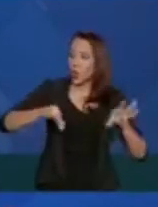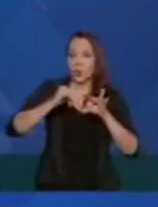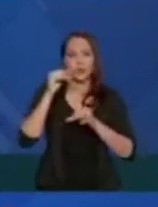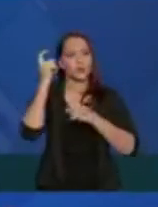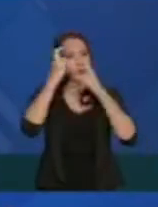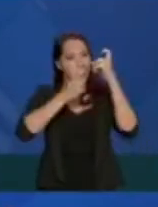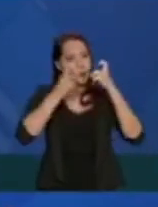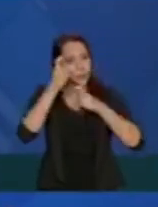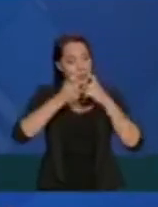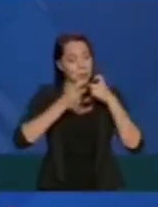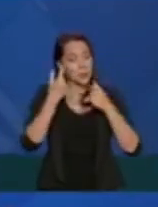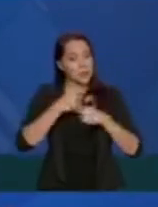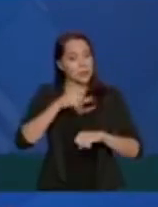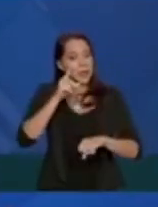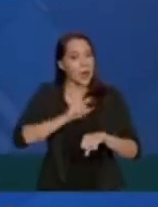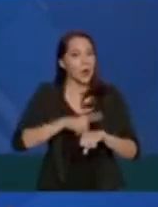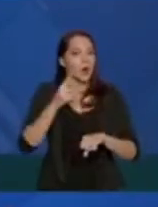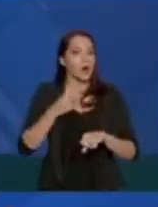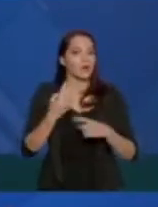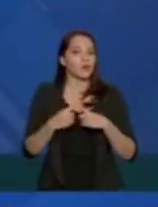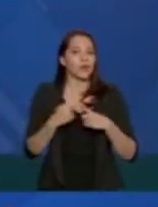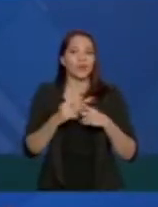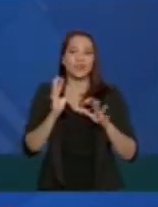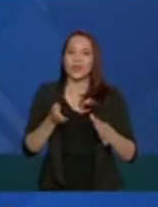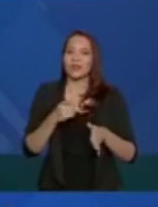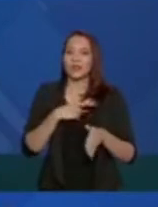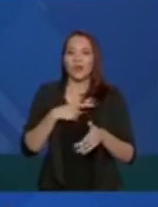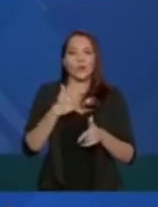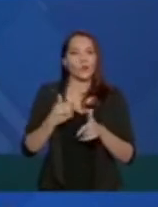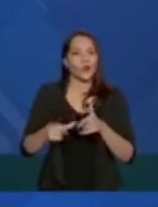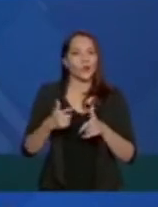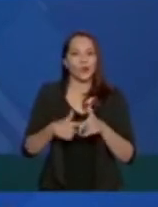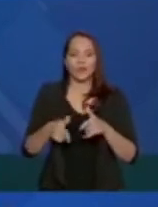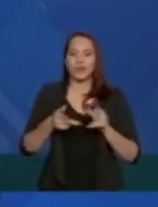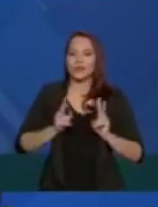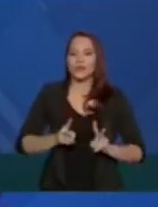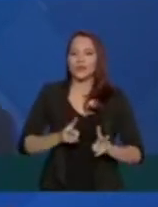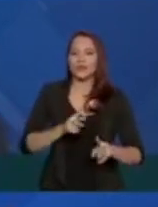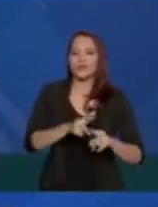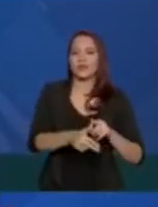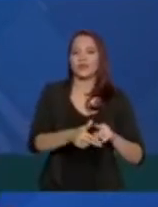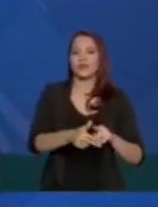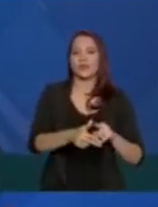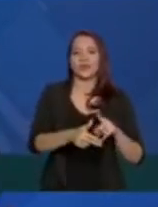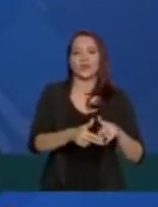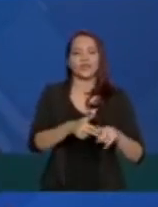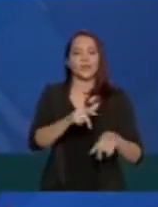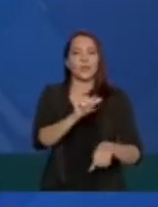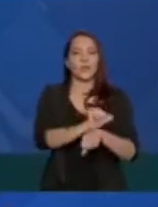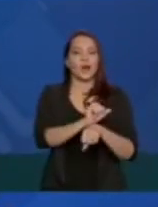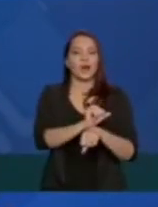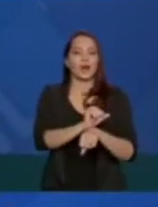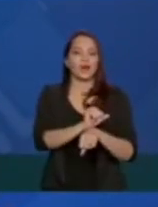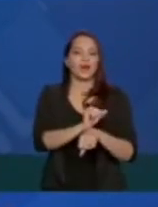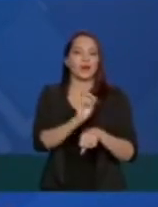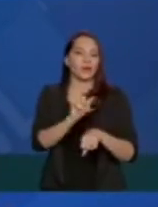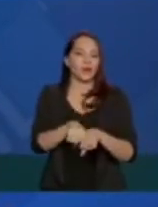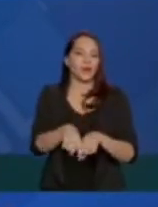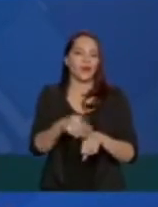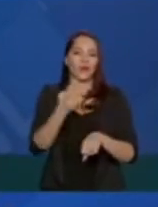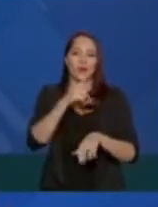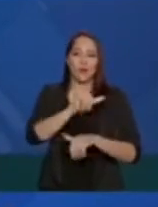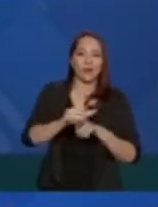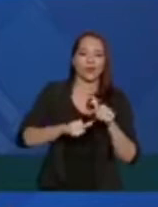isso se dê imediatamente, porque a gente acaba de sofrer um processo de descontinuidade, de paralisia da natural mudança